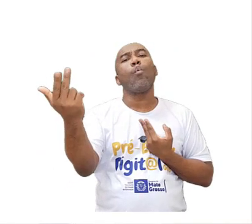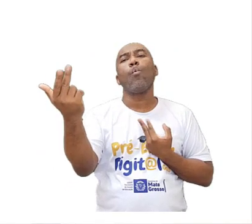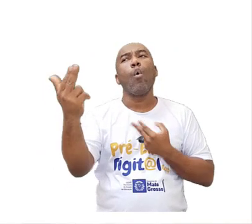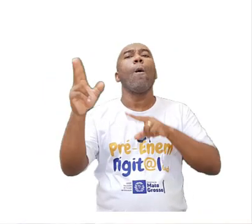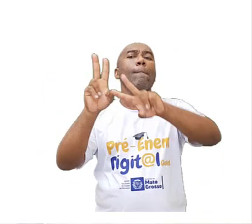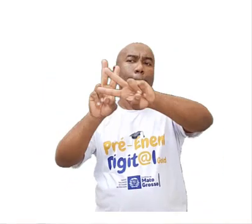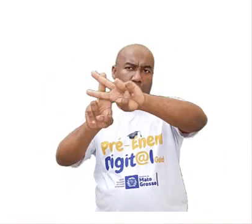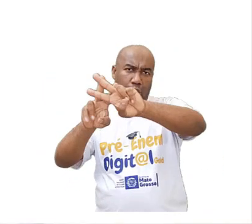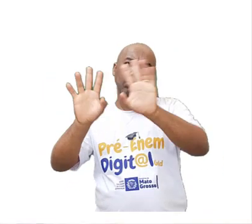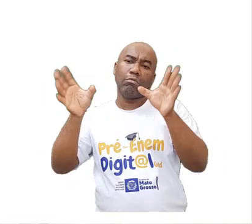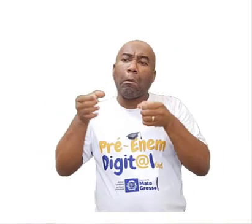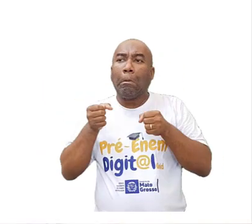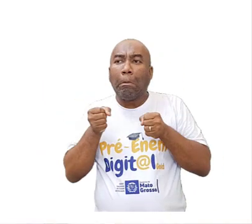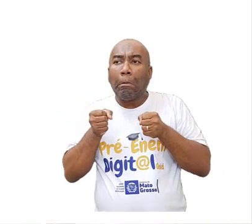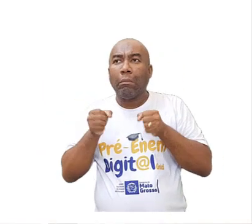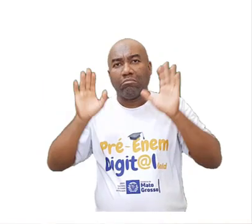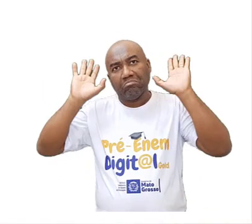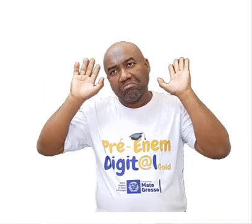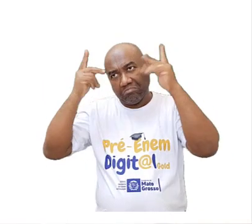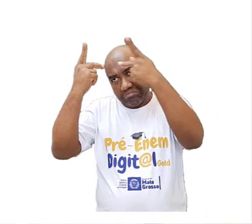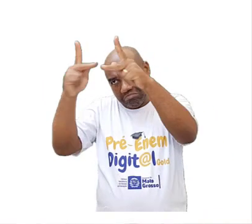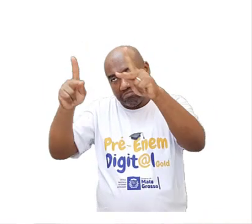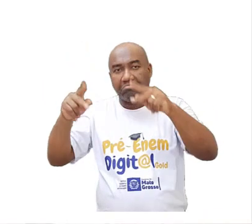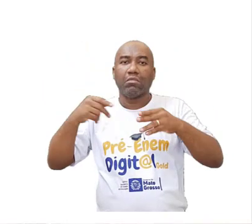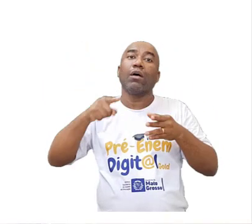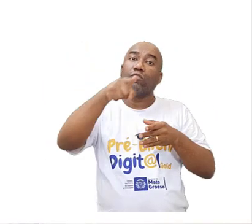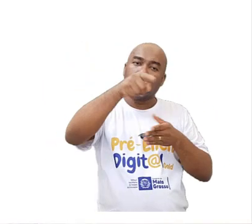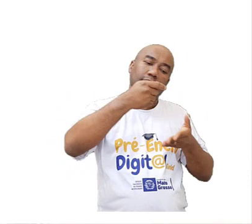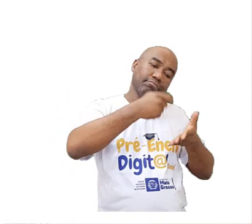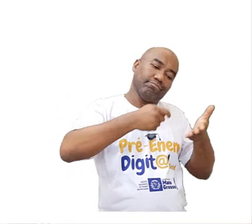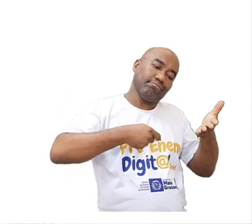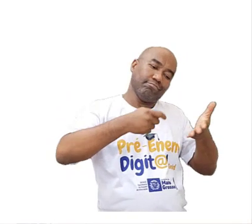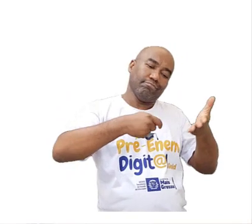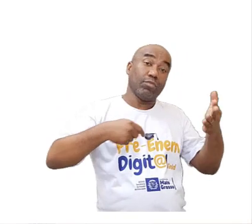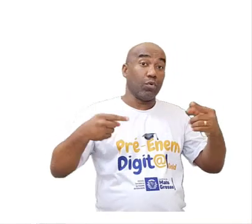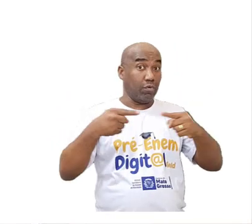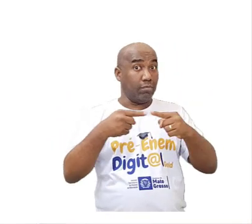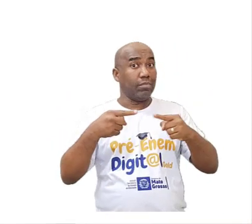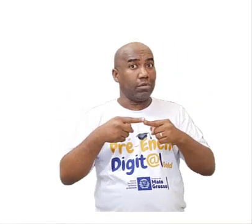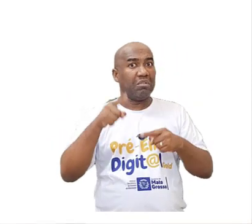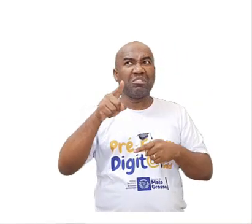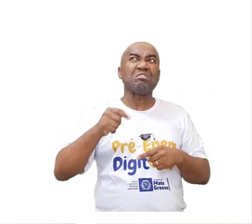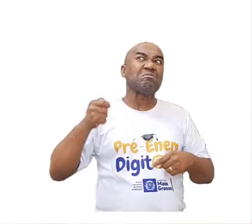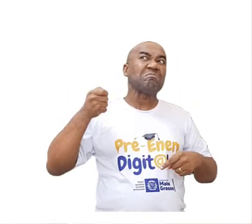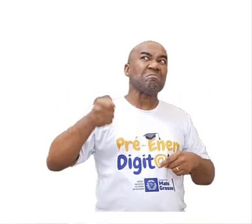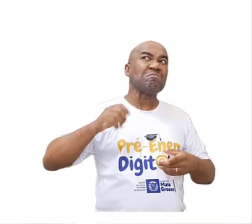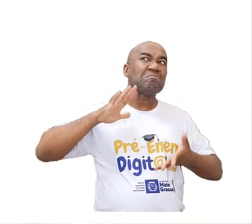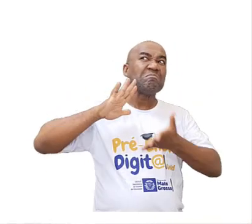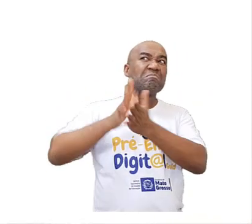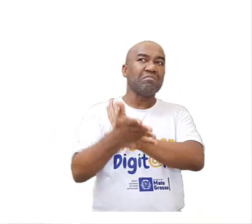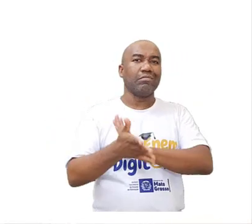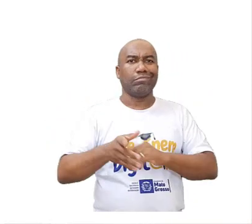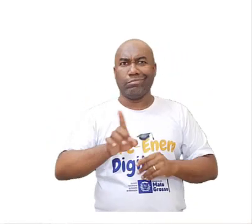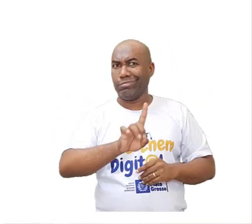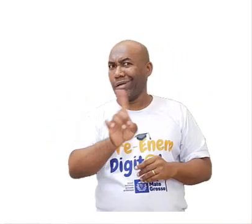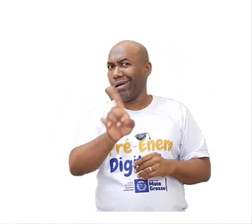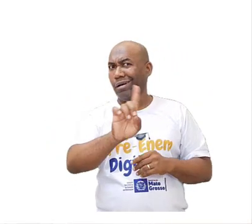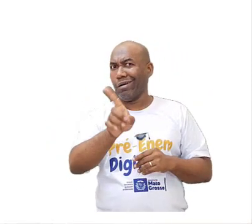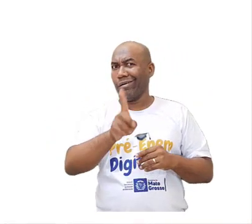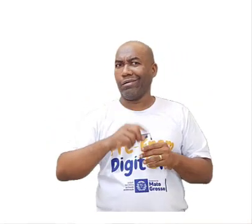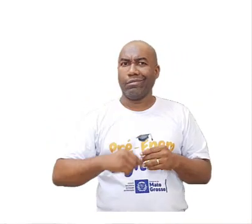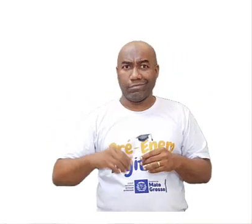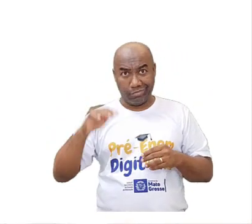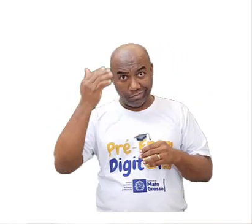é muito importante que você copie isso. Isso aqui é de maneira muito rápida. Quem sabe até decorar, para quando